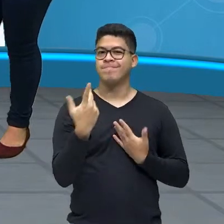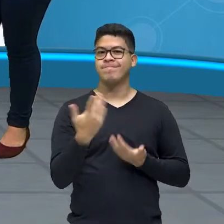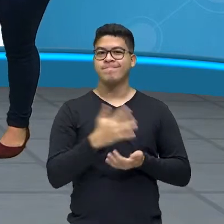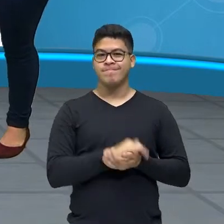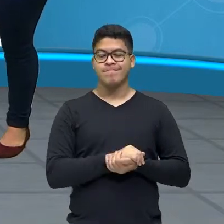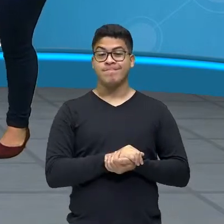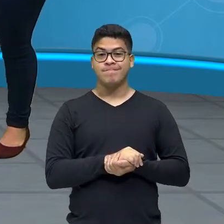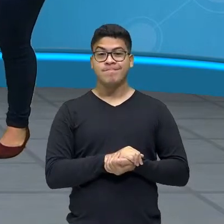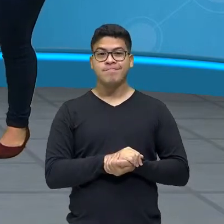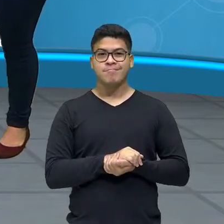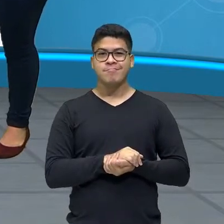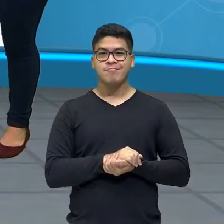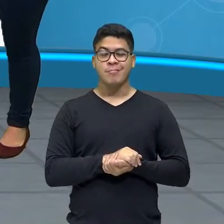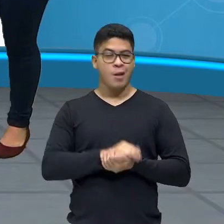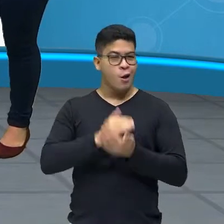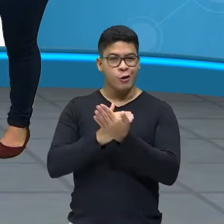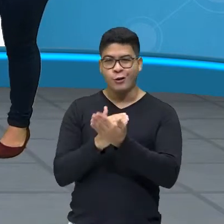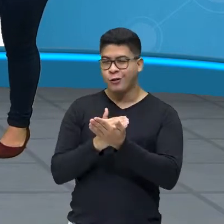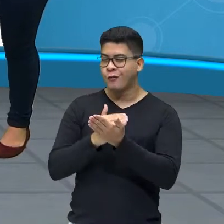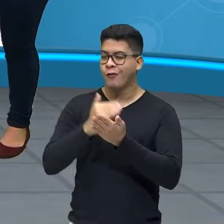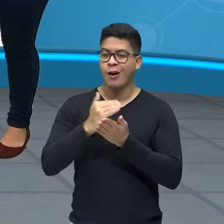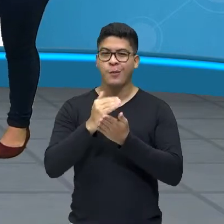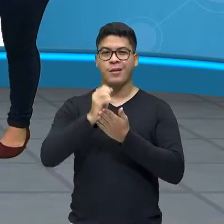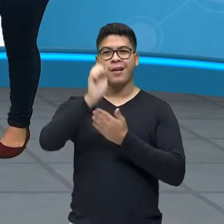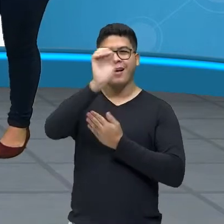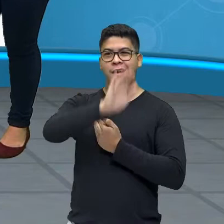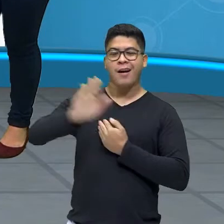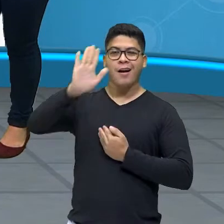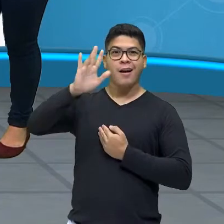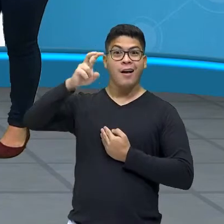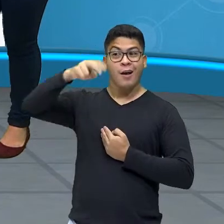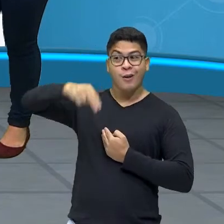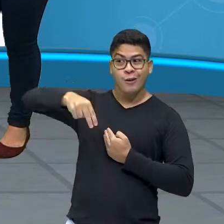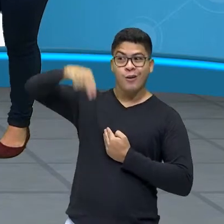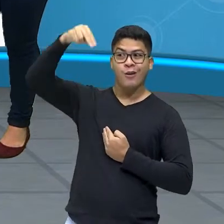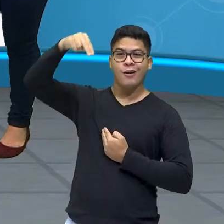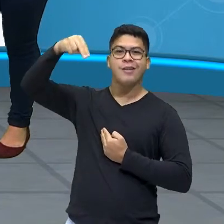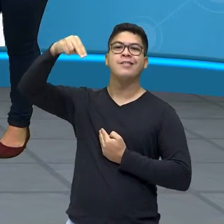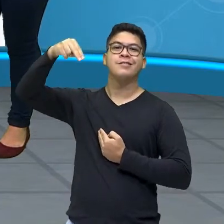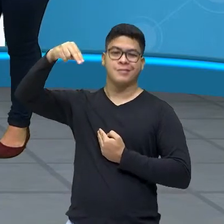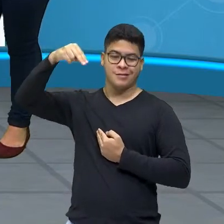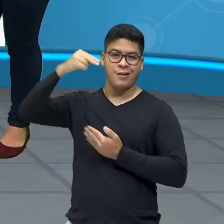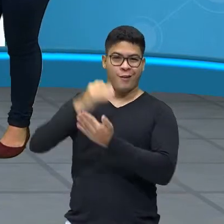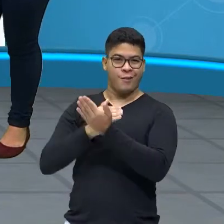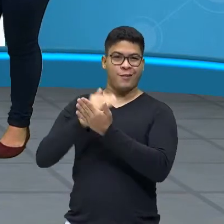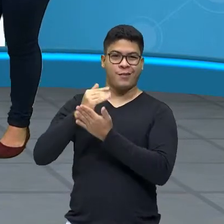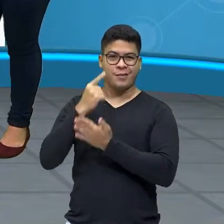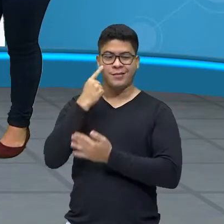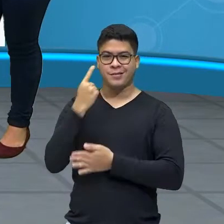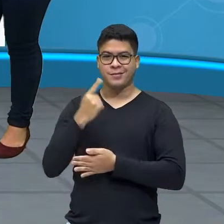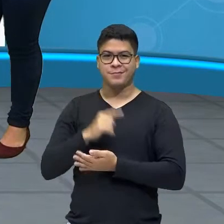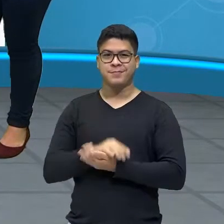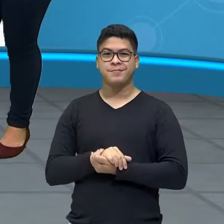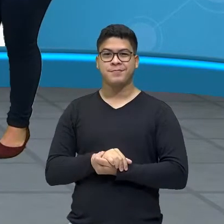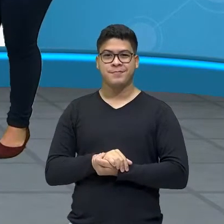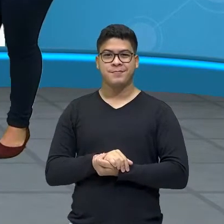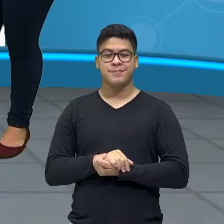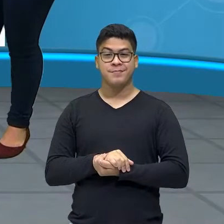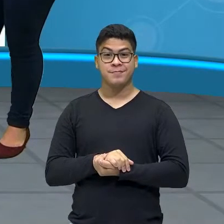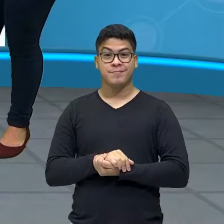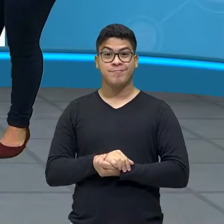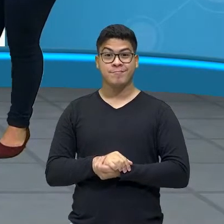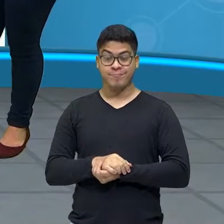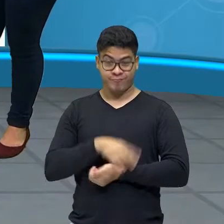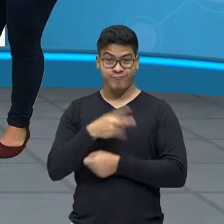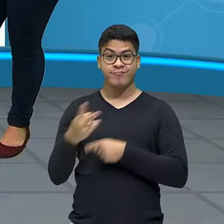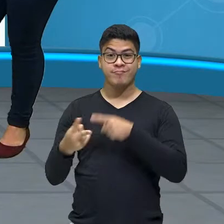eu já vou chamando ali, começando pela nossa região, a região norte. Vamos lá? Muito bem. Então,